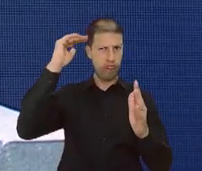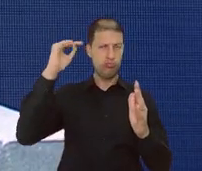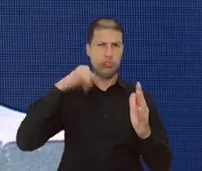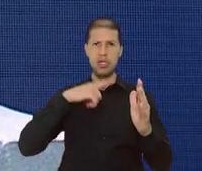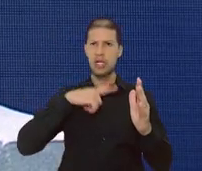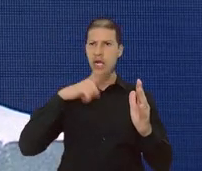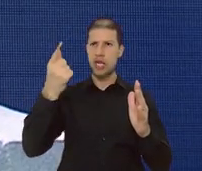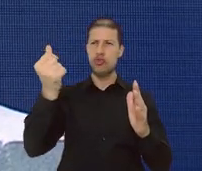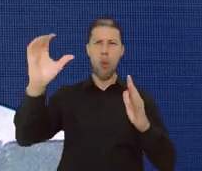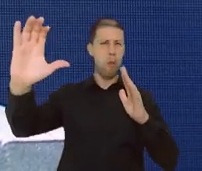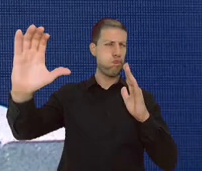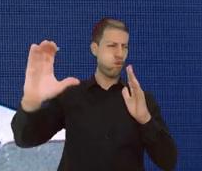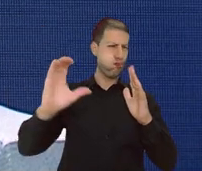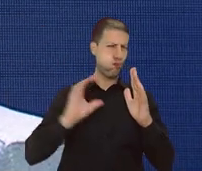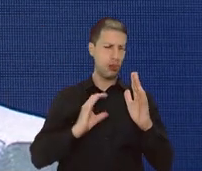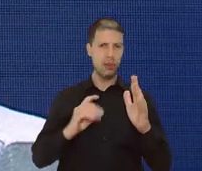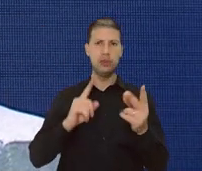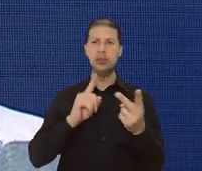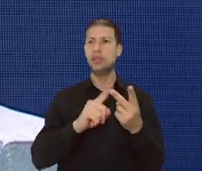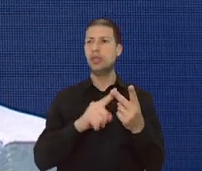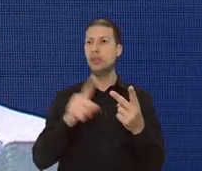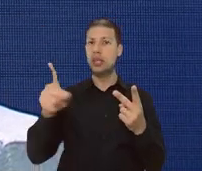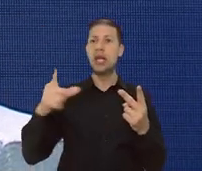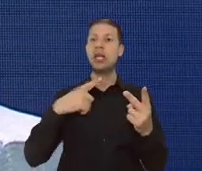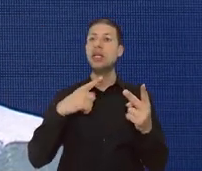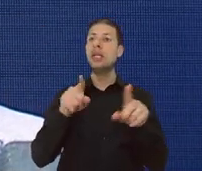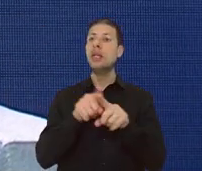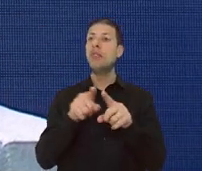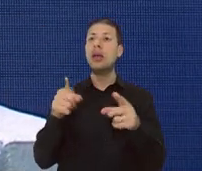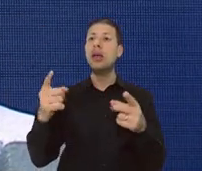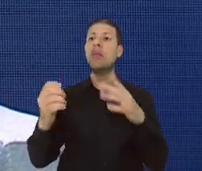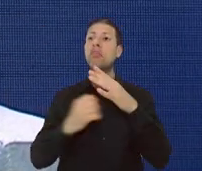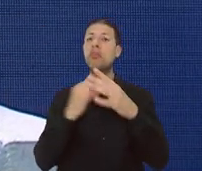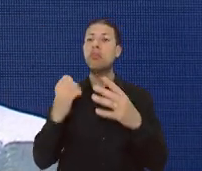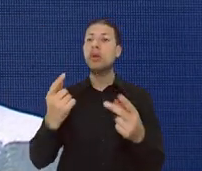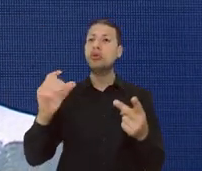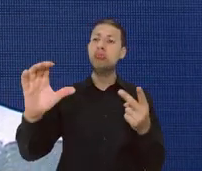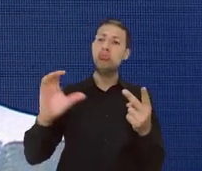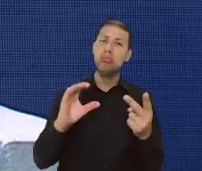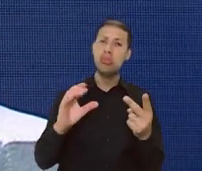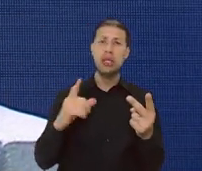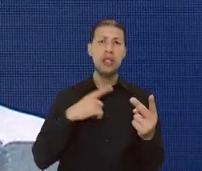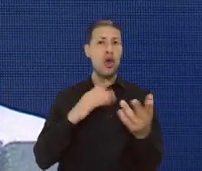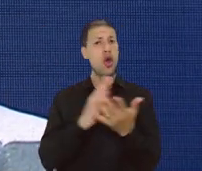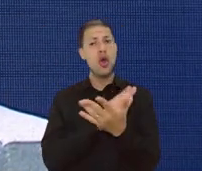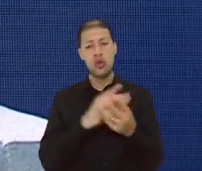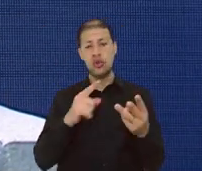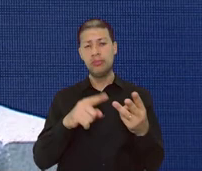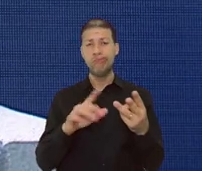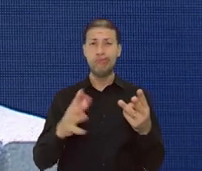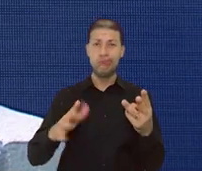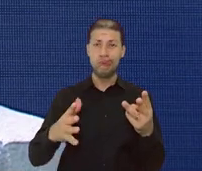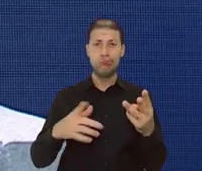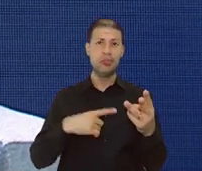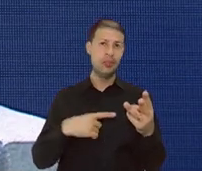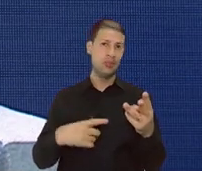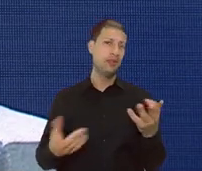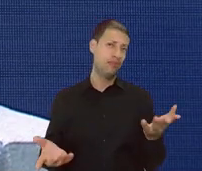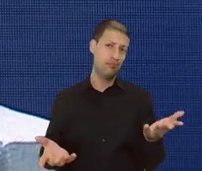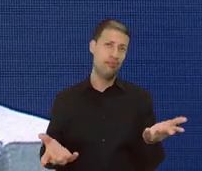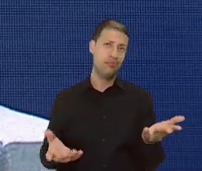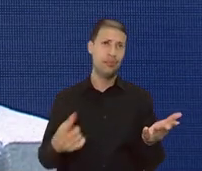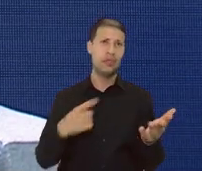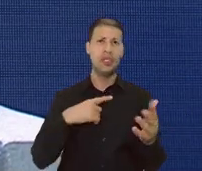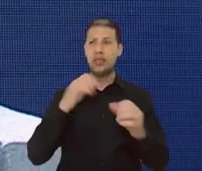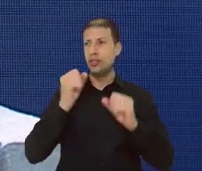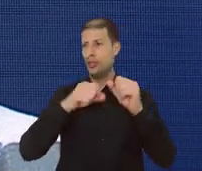absurdo vai ter os fãs que vão pagar já o fundo para a gente vai ter algumas coisas vão ficar no meio do caminho tem uns rights né que a indústria no